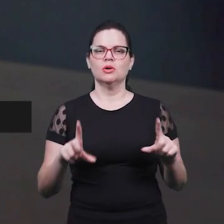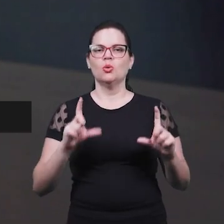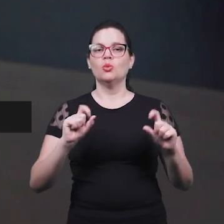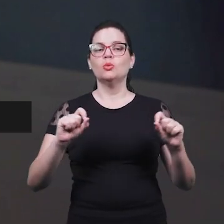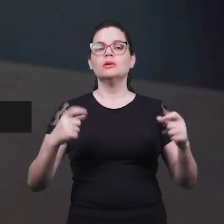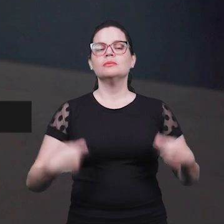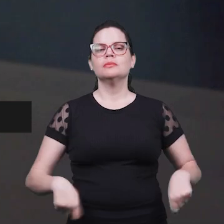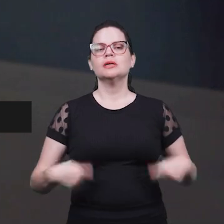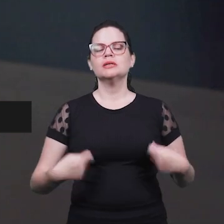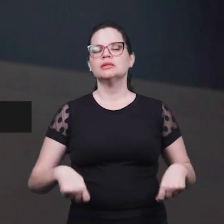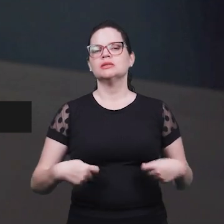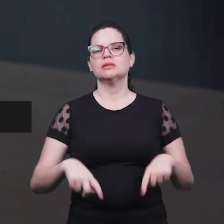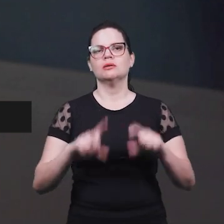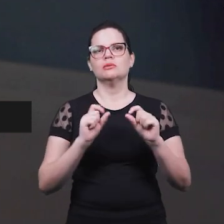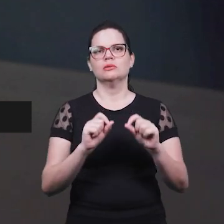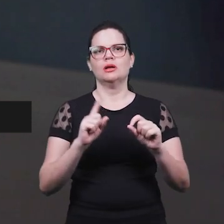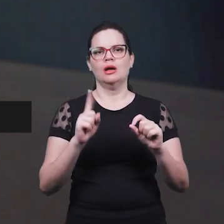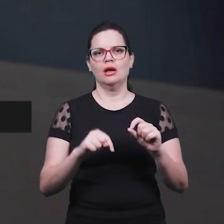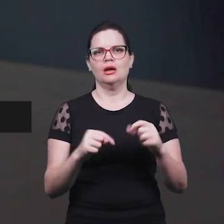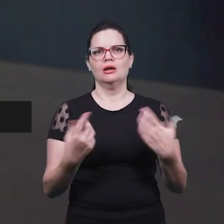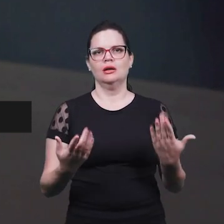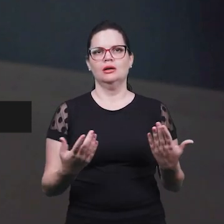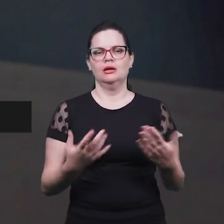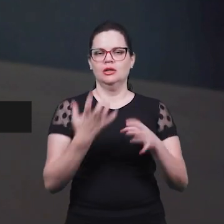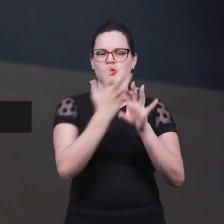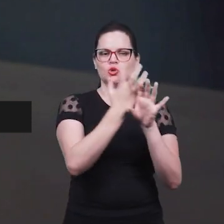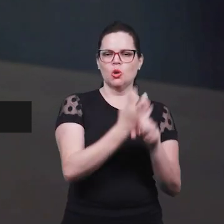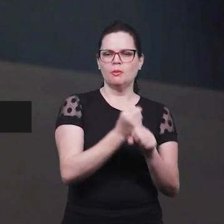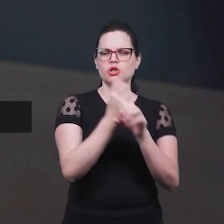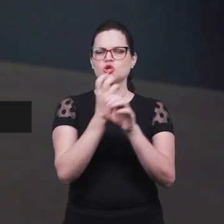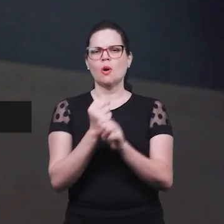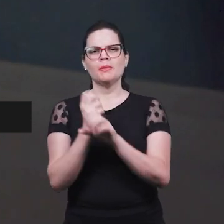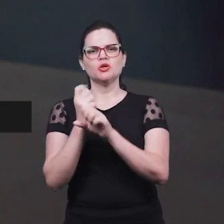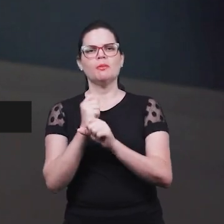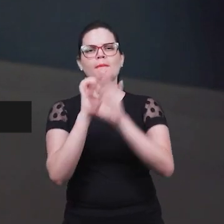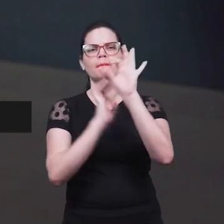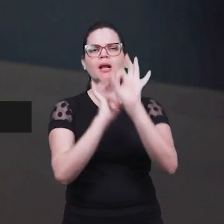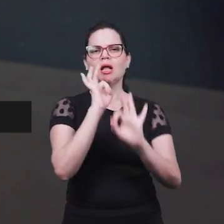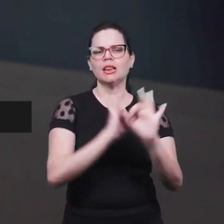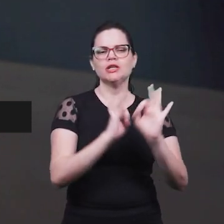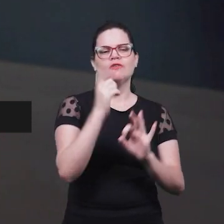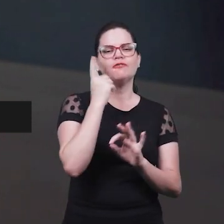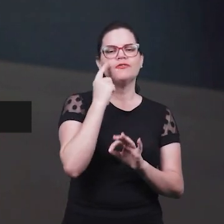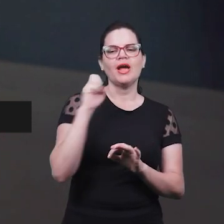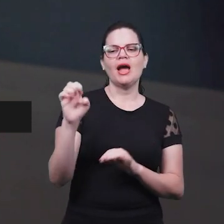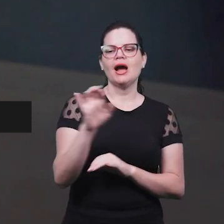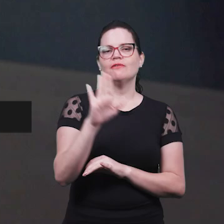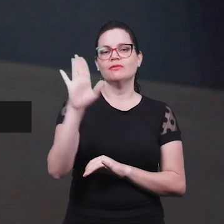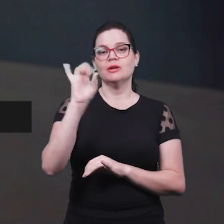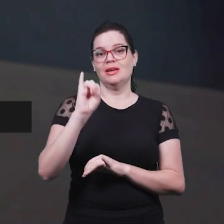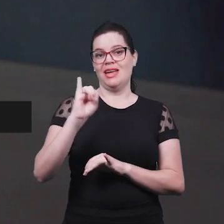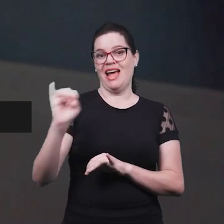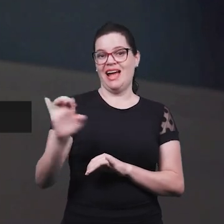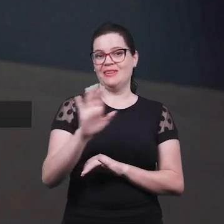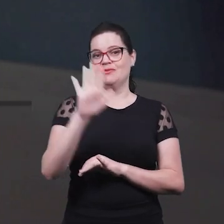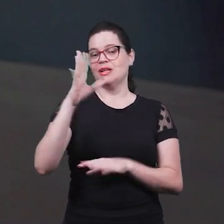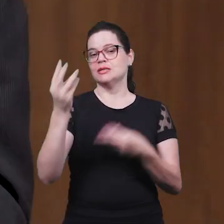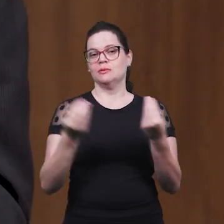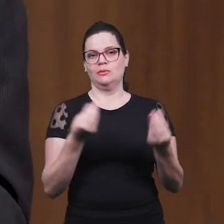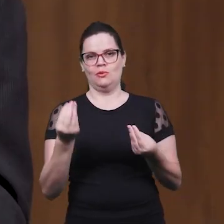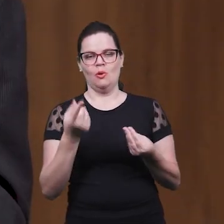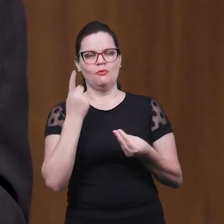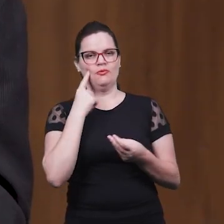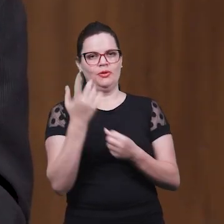nesse ambiente é efetivamente as contas, né? Utilizando a inflação como base para essa conta.